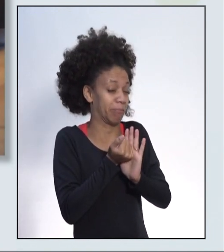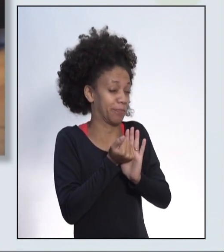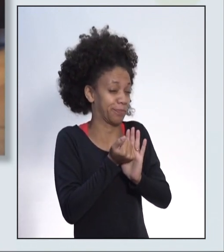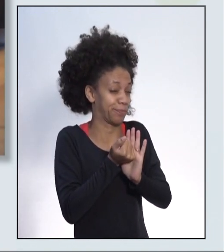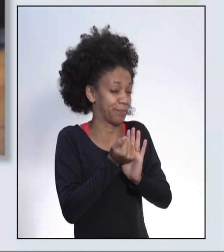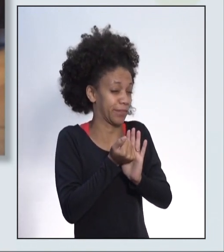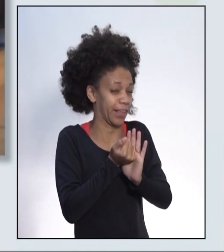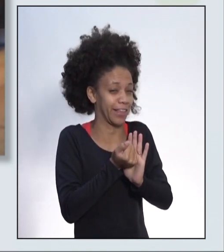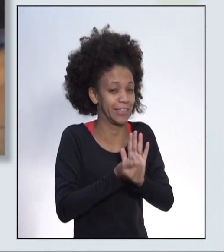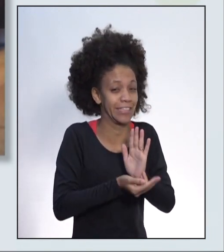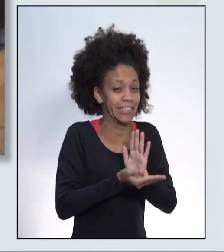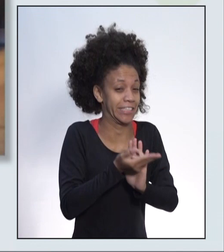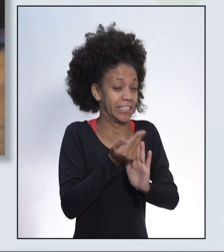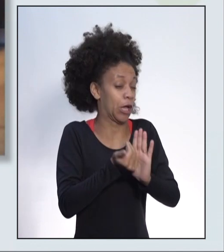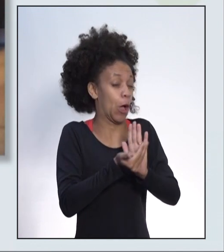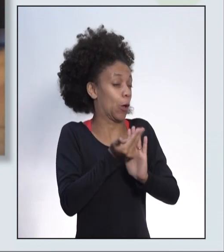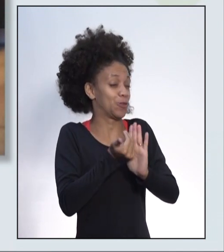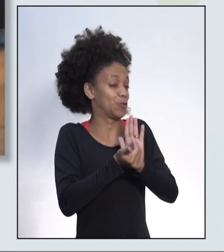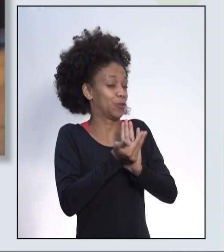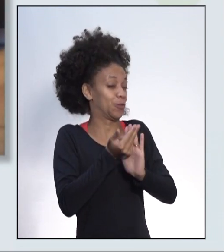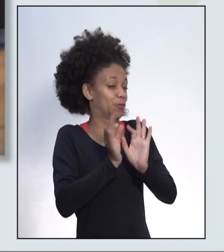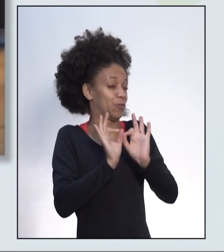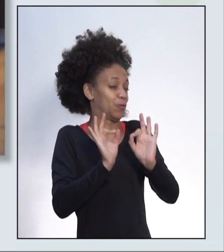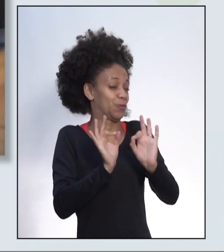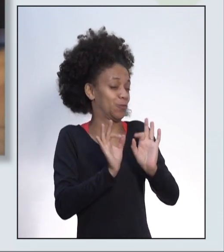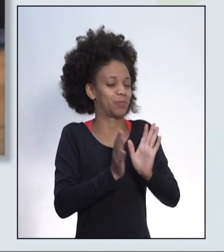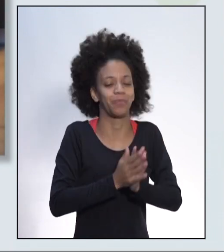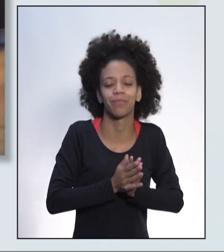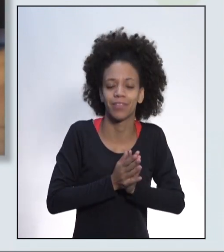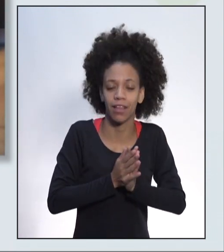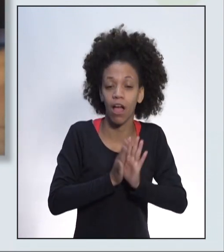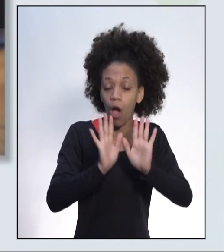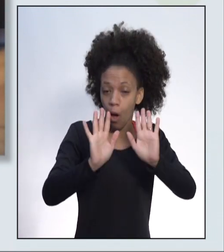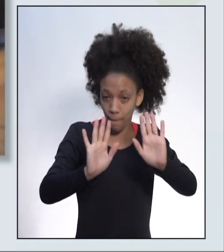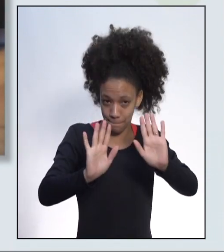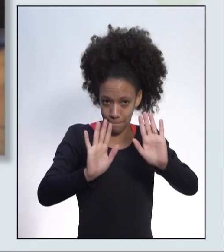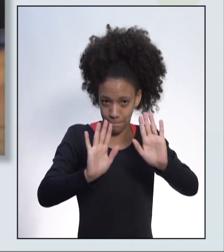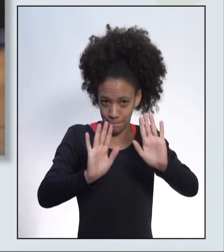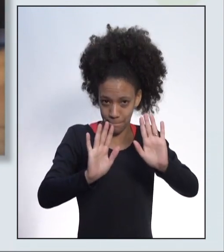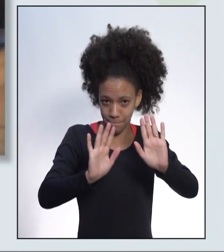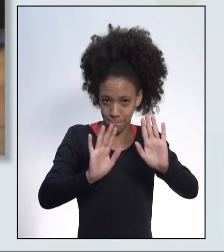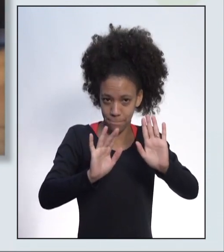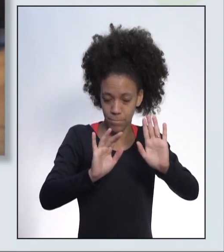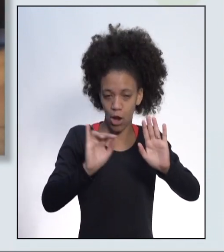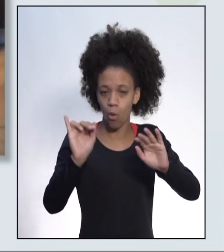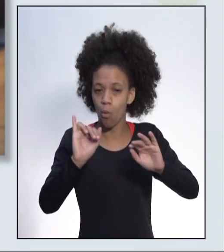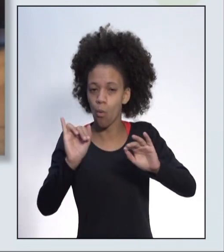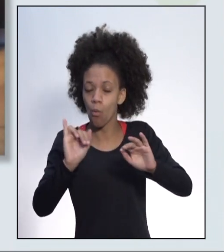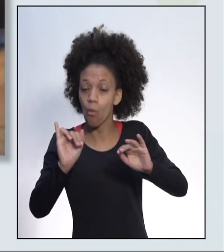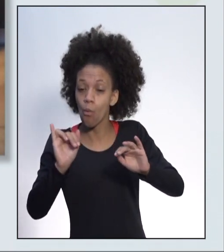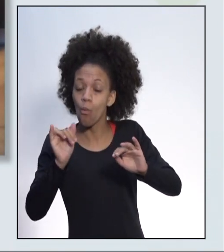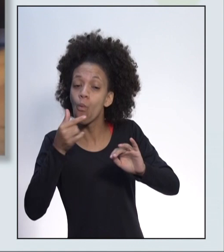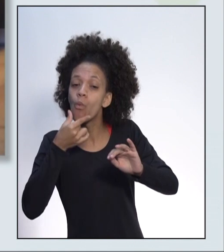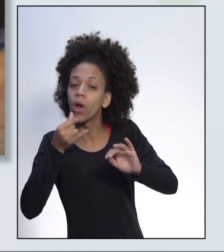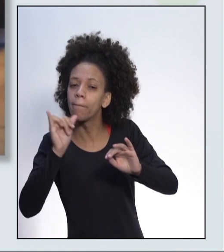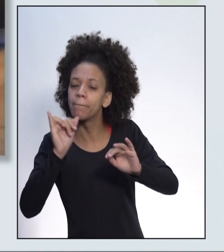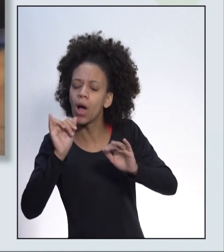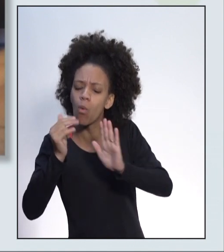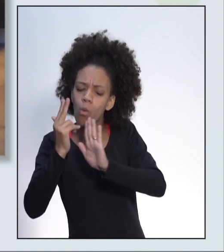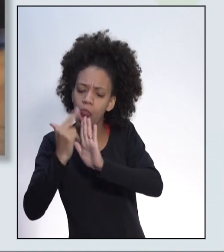Ótima desenhista. Então aqui tá o meu irmão lendo, por